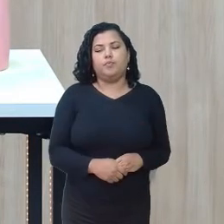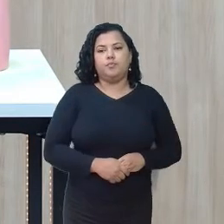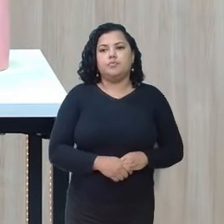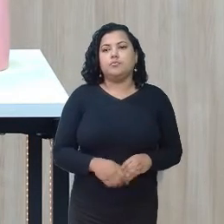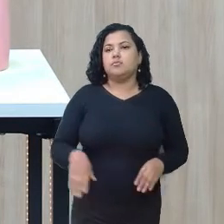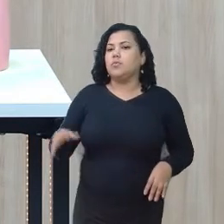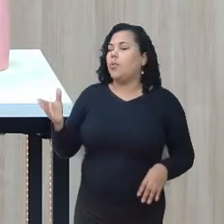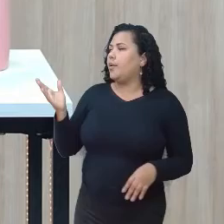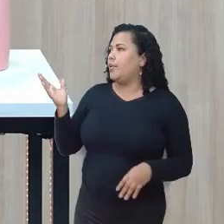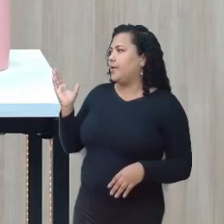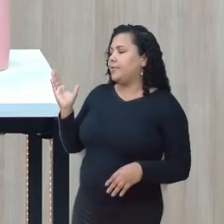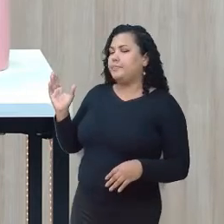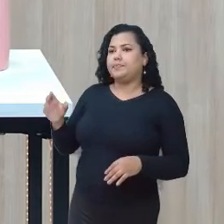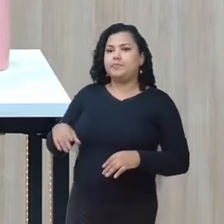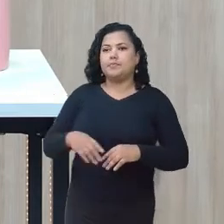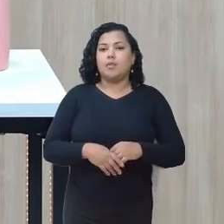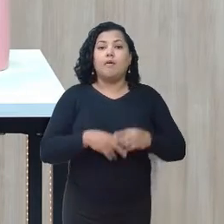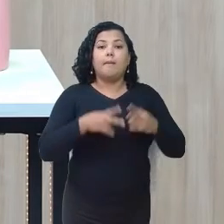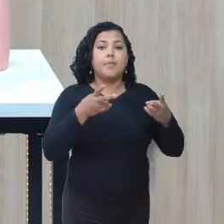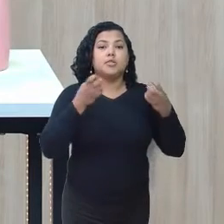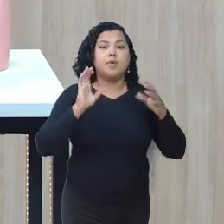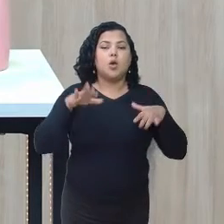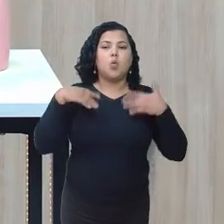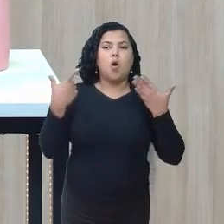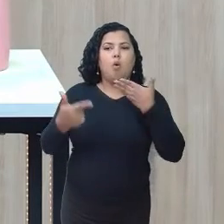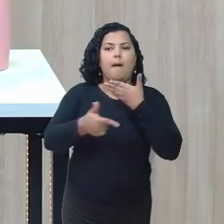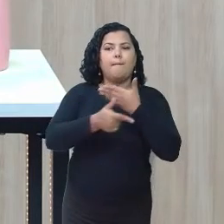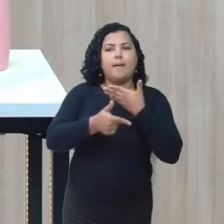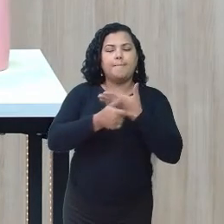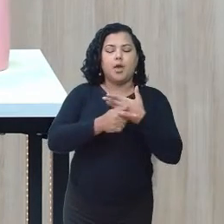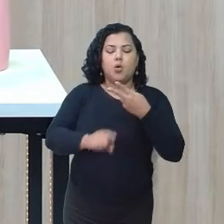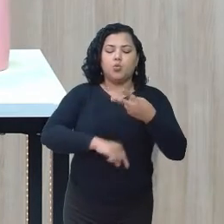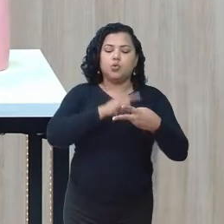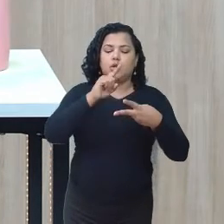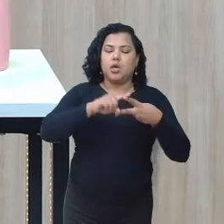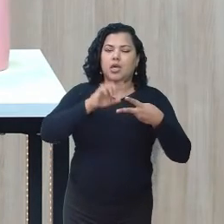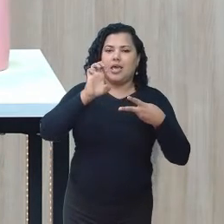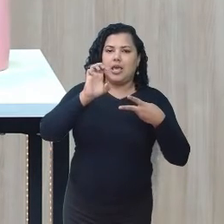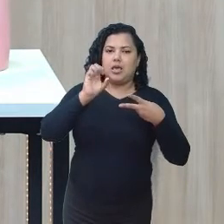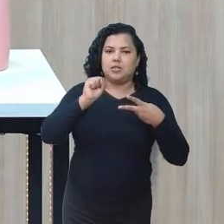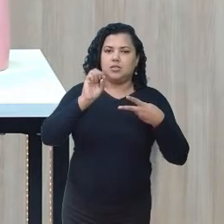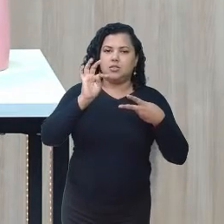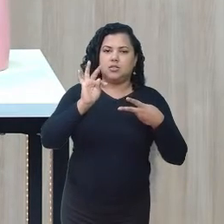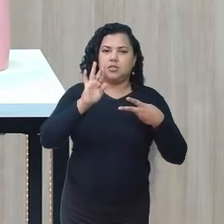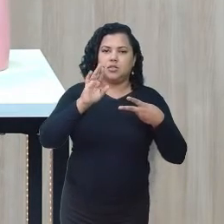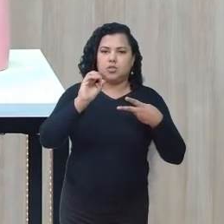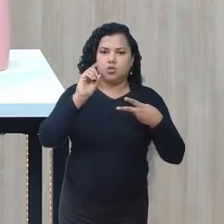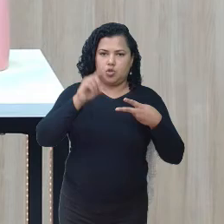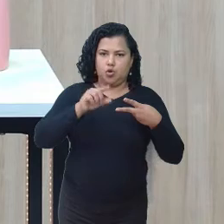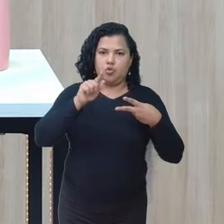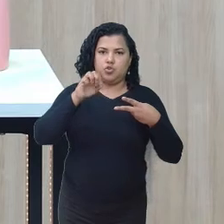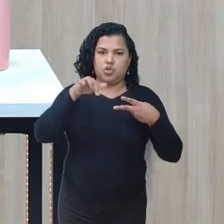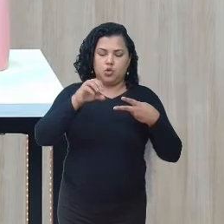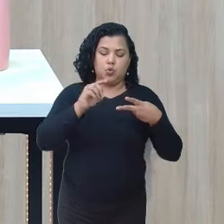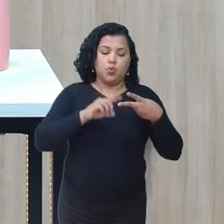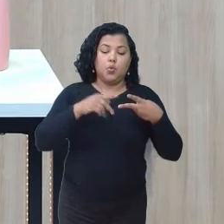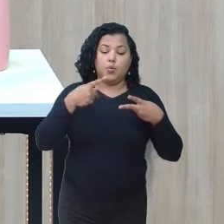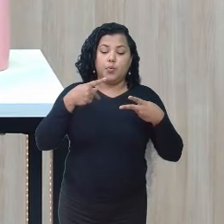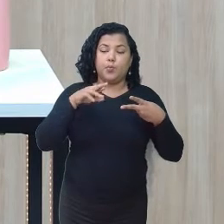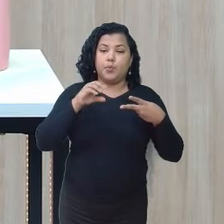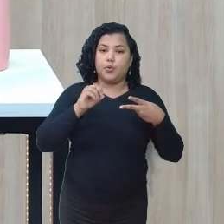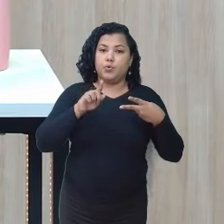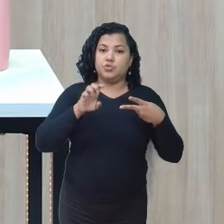Aqui vamos ver a função do estrógeno e da progesterona. Que função esses